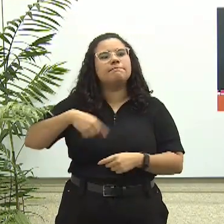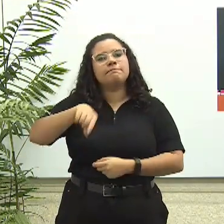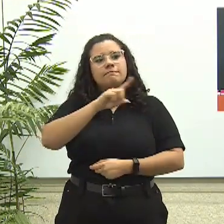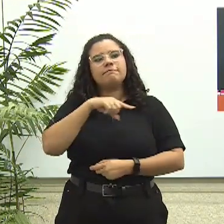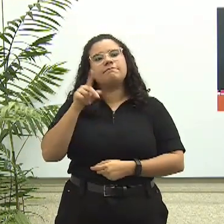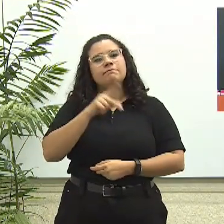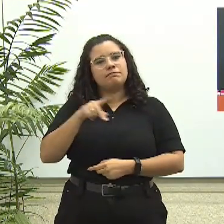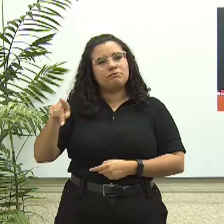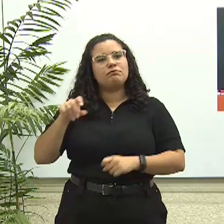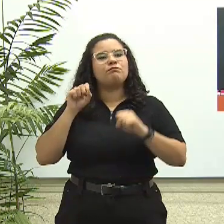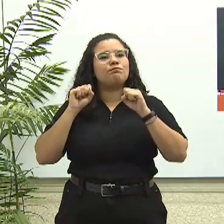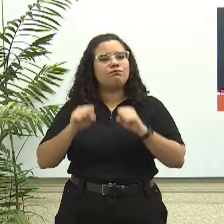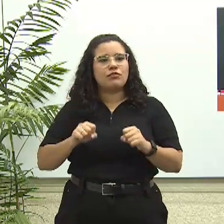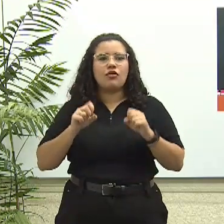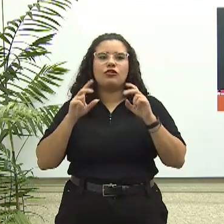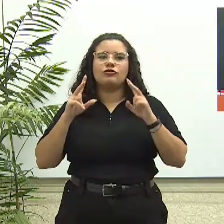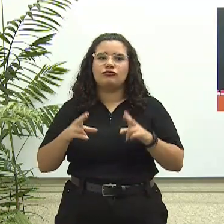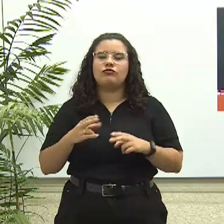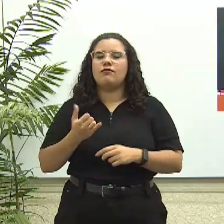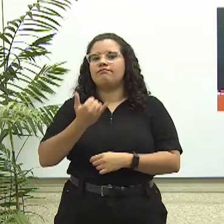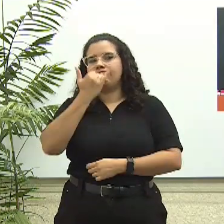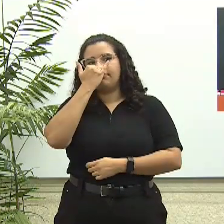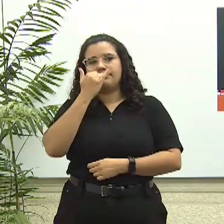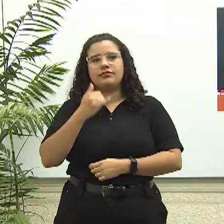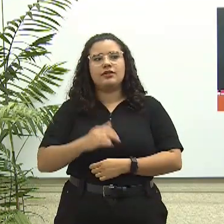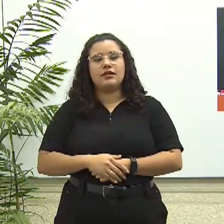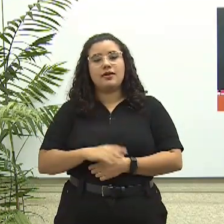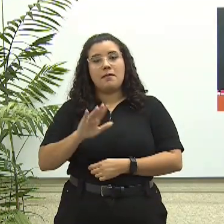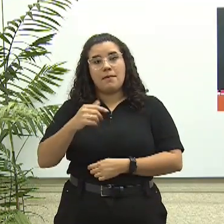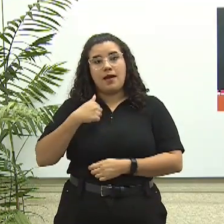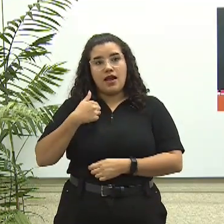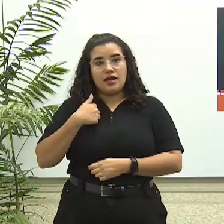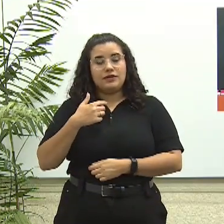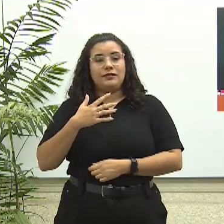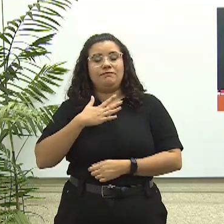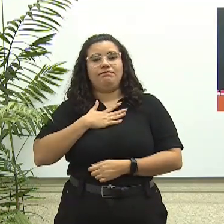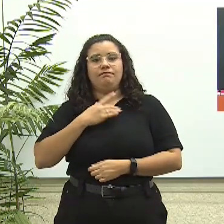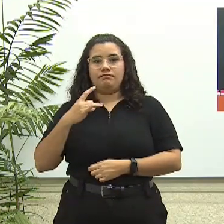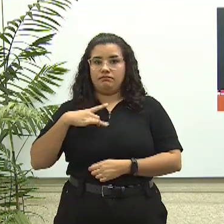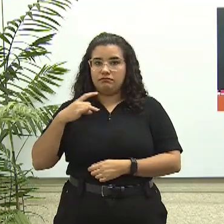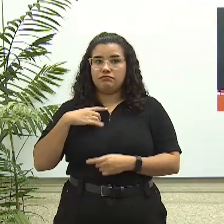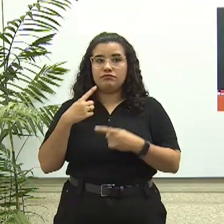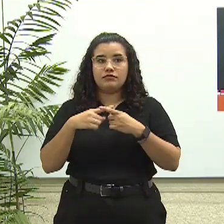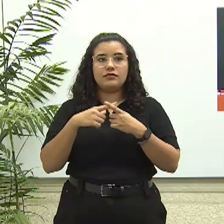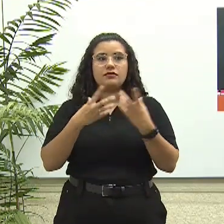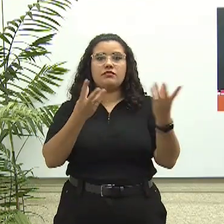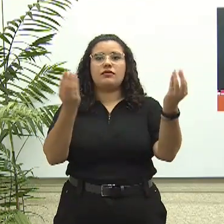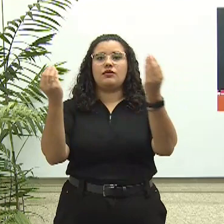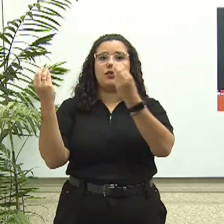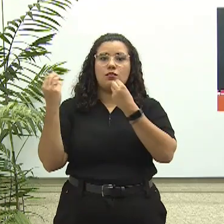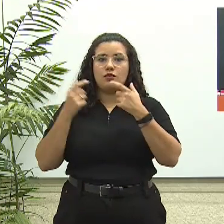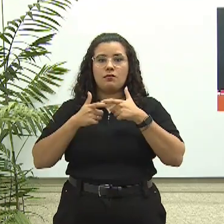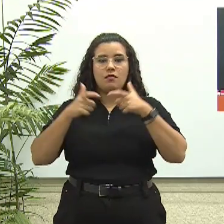manobra rapidamente o que me assusta muito é que enquanto a mídia e todo mundo fica fantasiando com os robozinhos